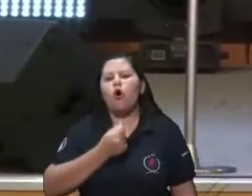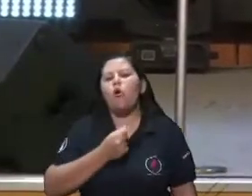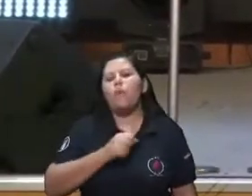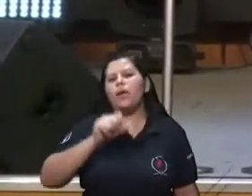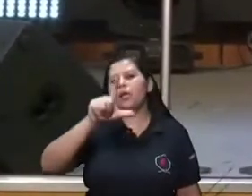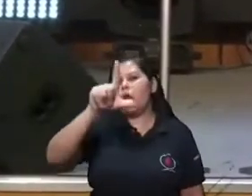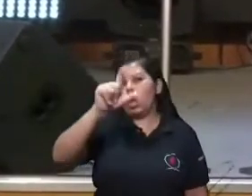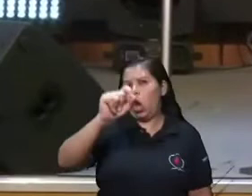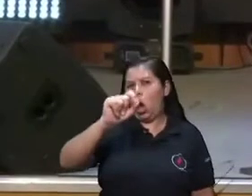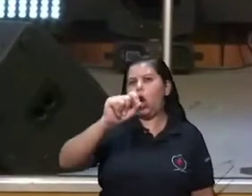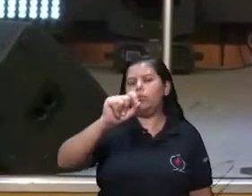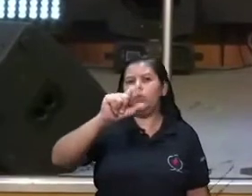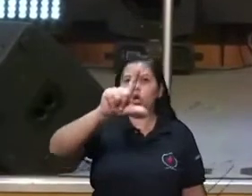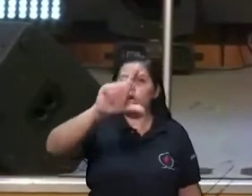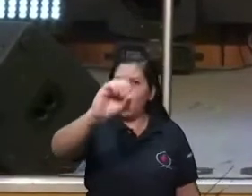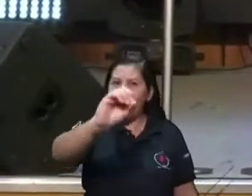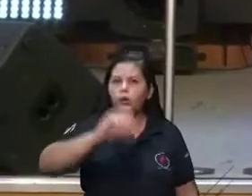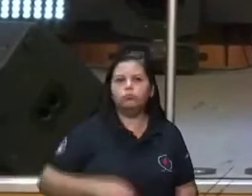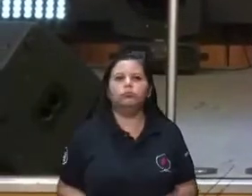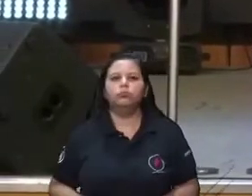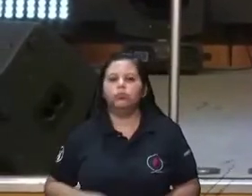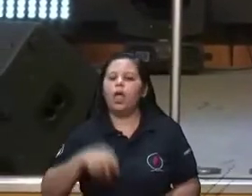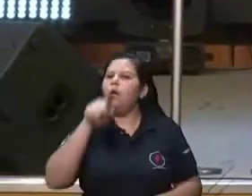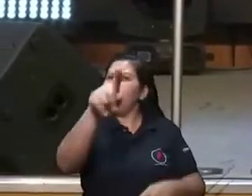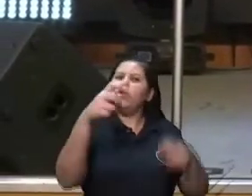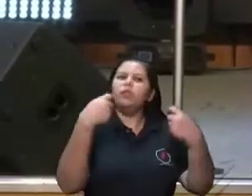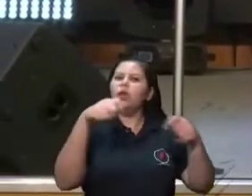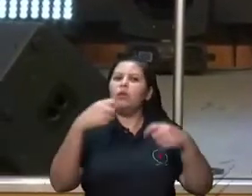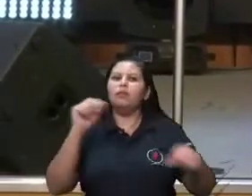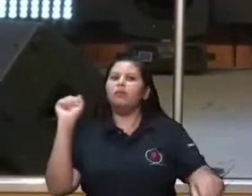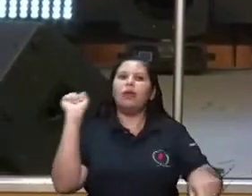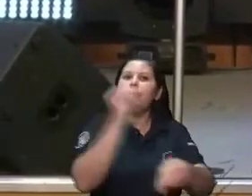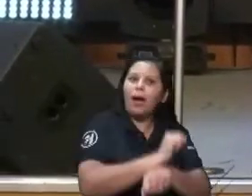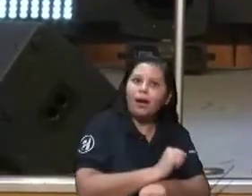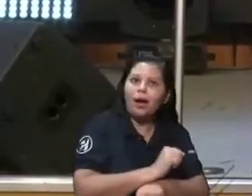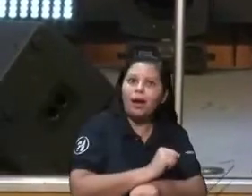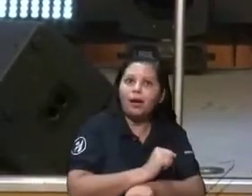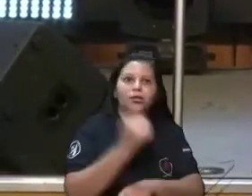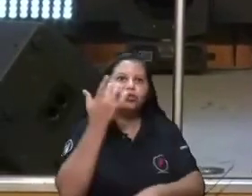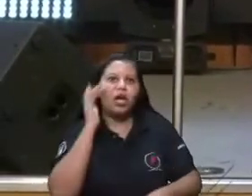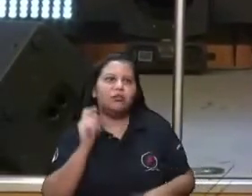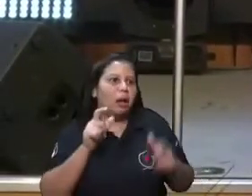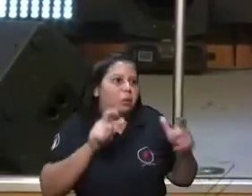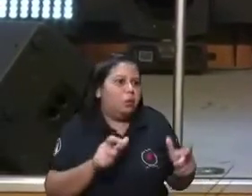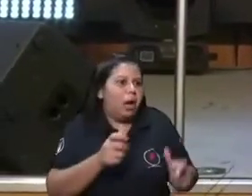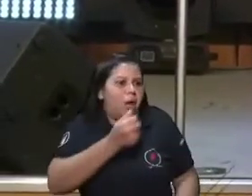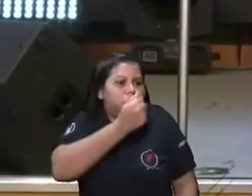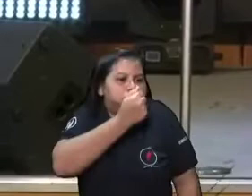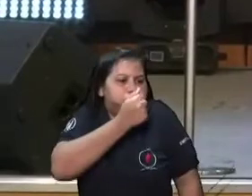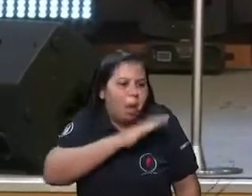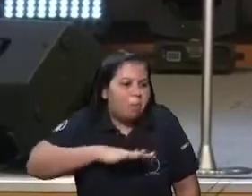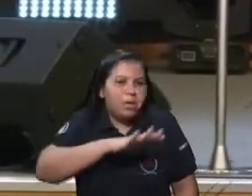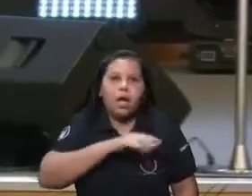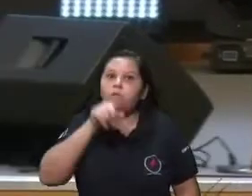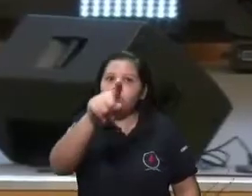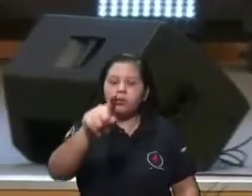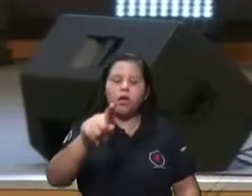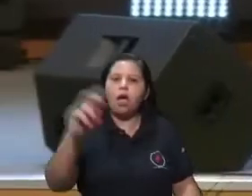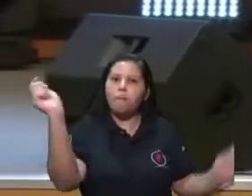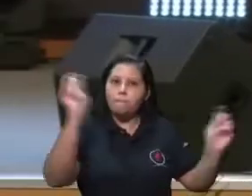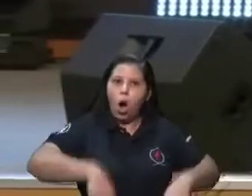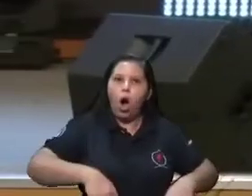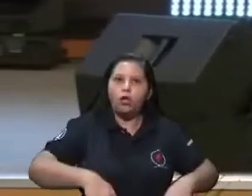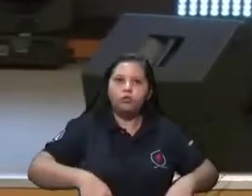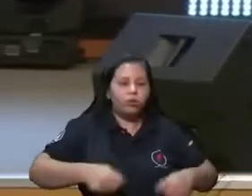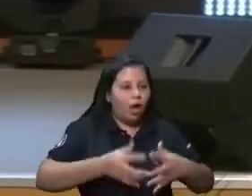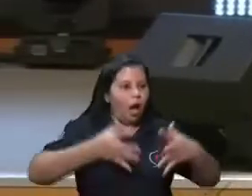Pare de achar que os lugares são pequenos para você. Quando você estiver cheio do poder do Espírito, você dilata o lugar que você está.